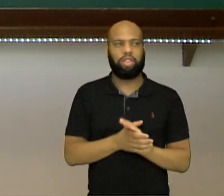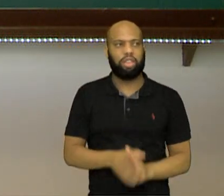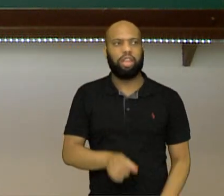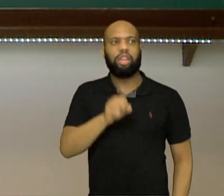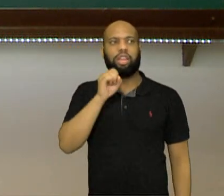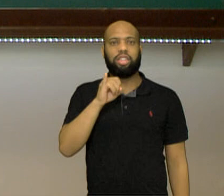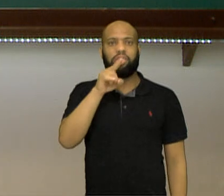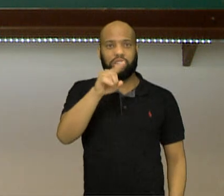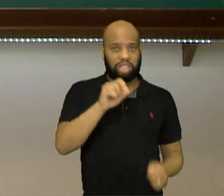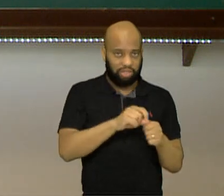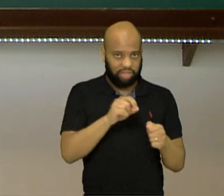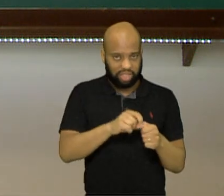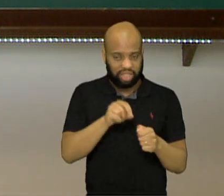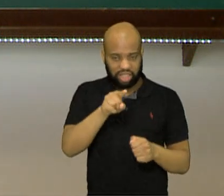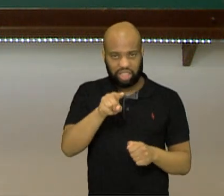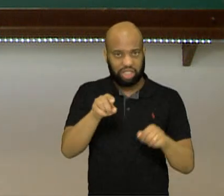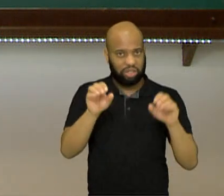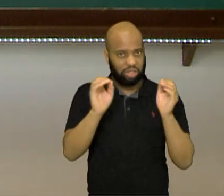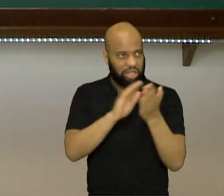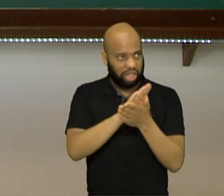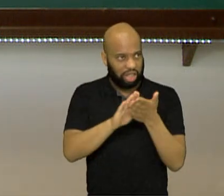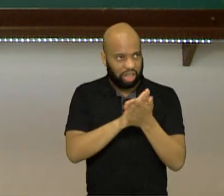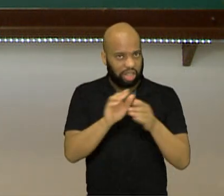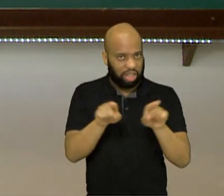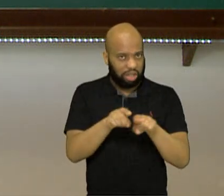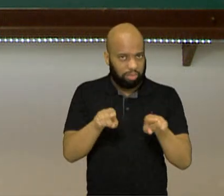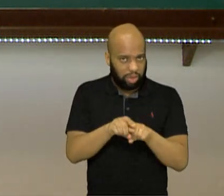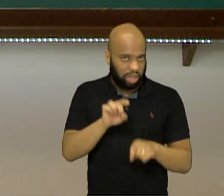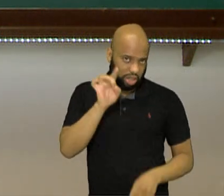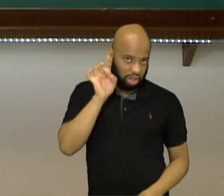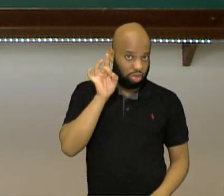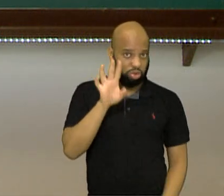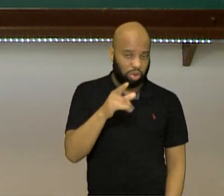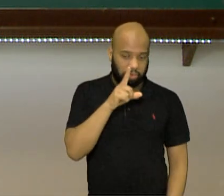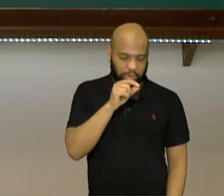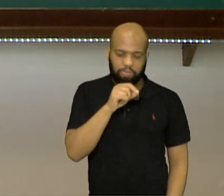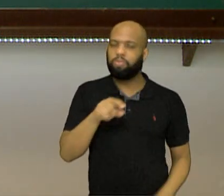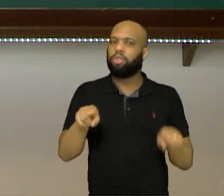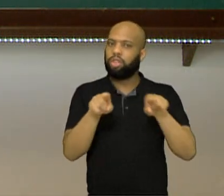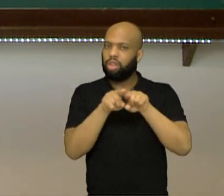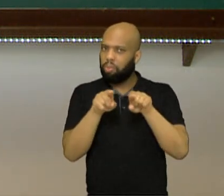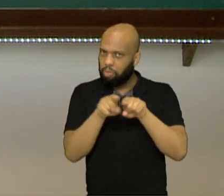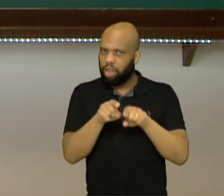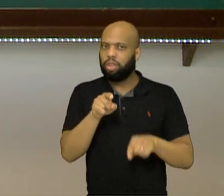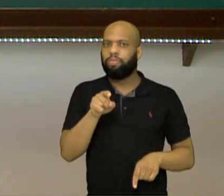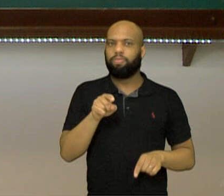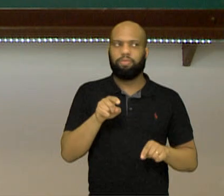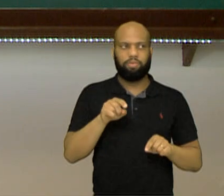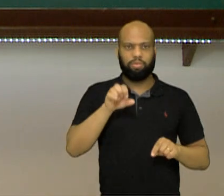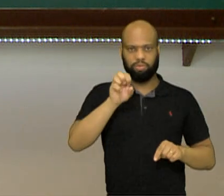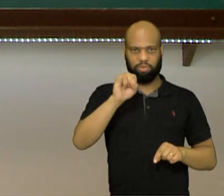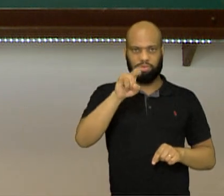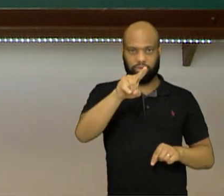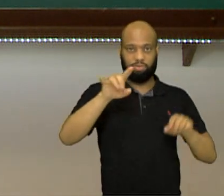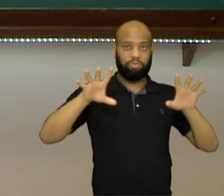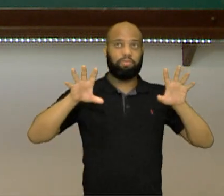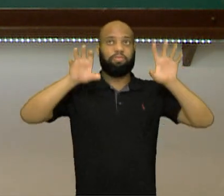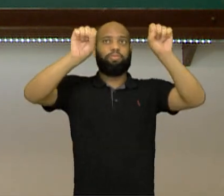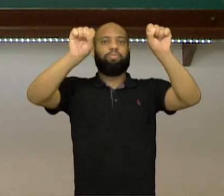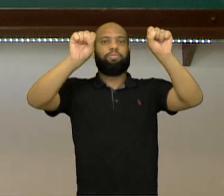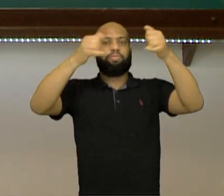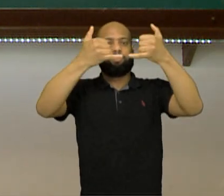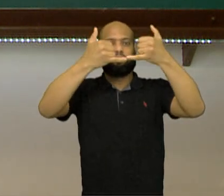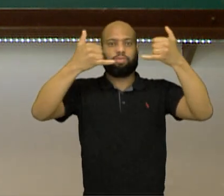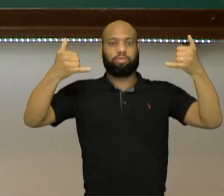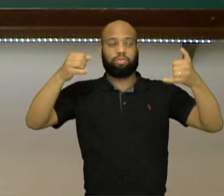que se você fizer isso também não leva choque nenhum? Não é só o passarinho. Se você colocar a mão no cabo de alta tensão,